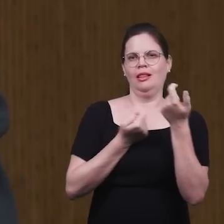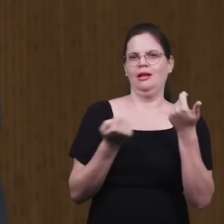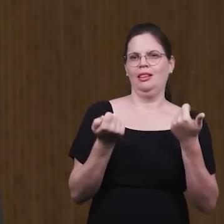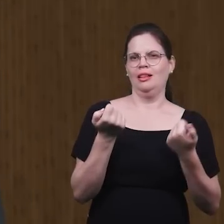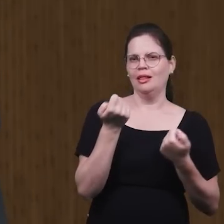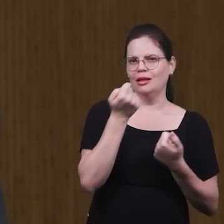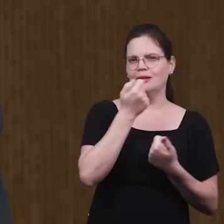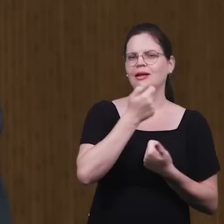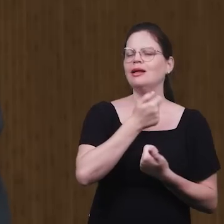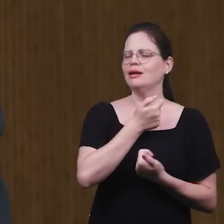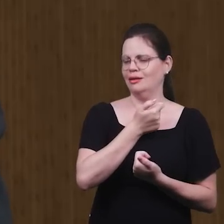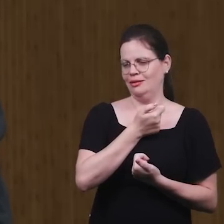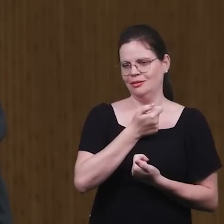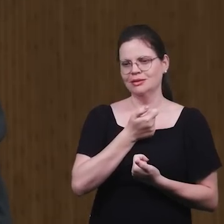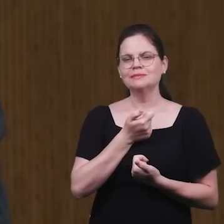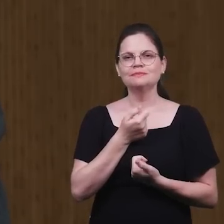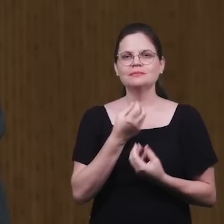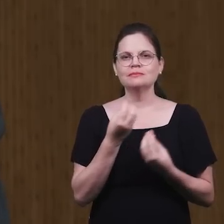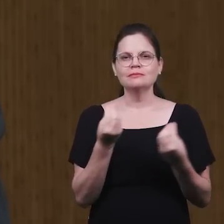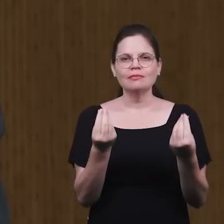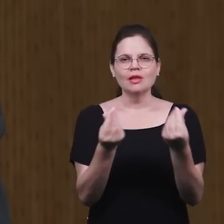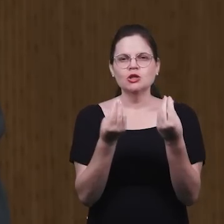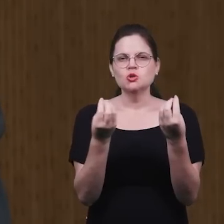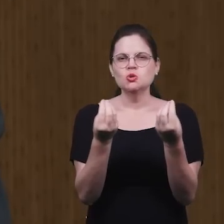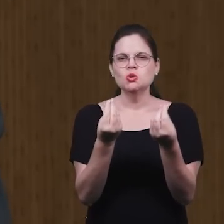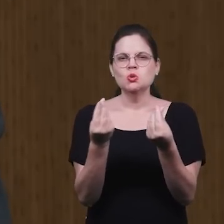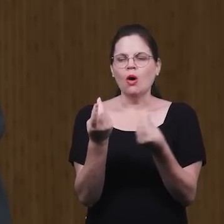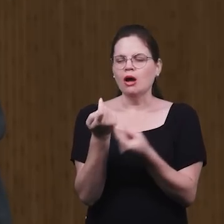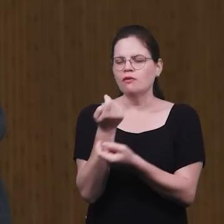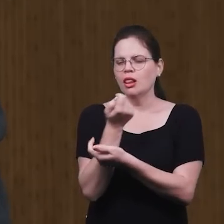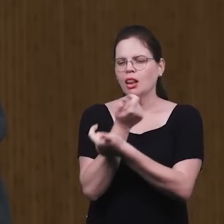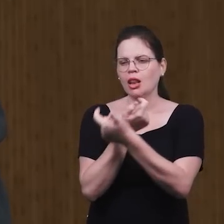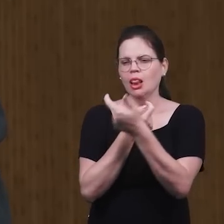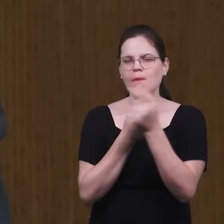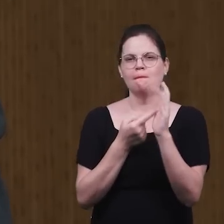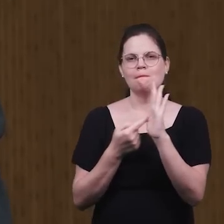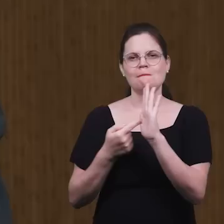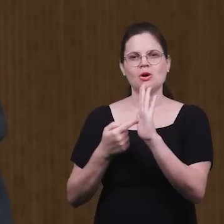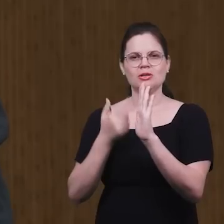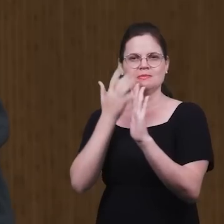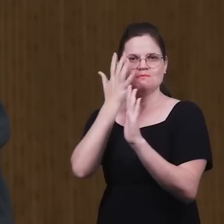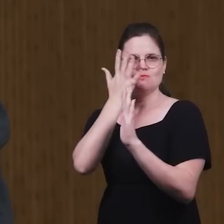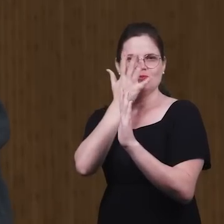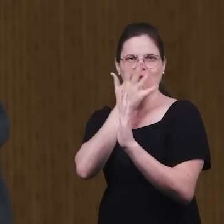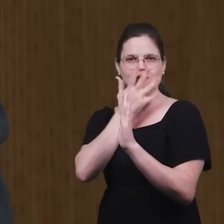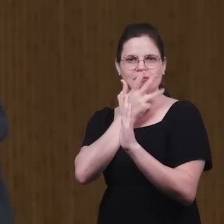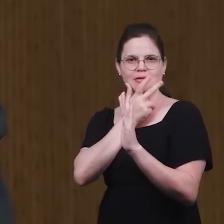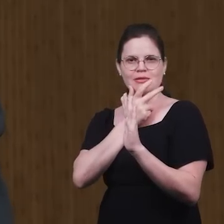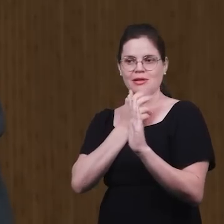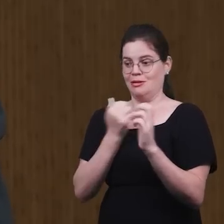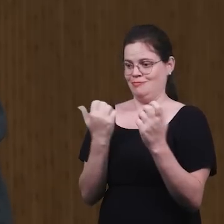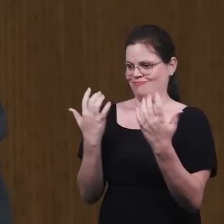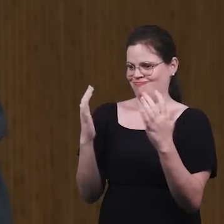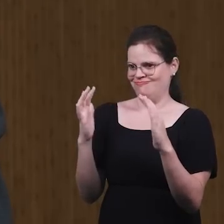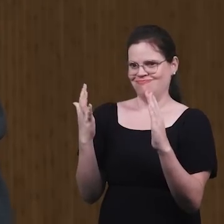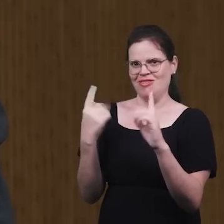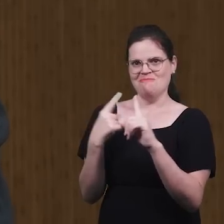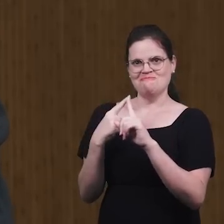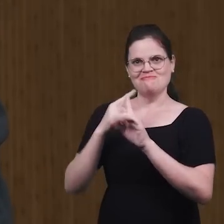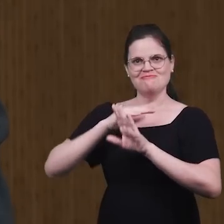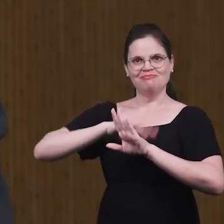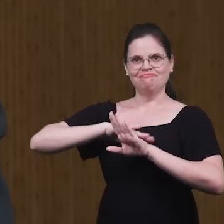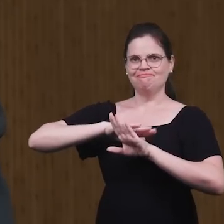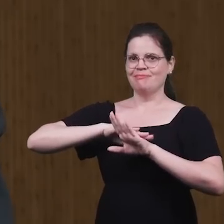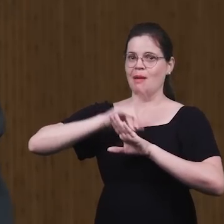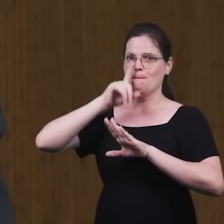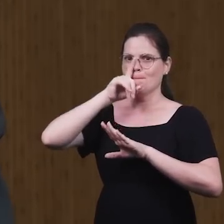torturas, mas agora ela vem de outra forma. Ela vem na forma de uma coisa suave, de uma coisa muito bonita, de